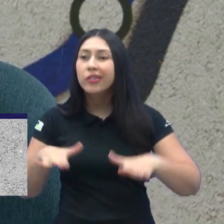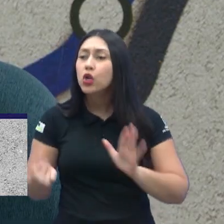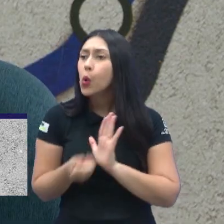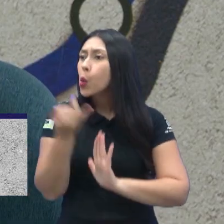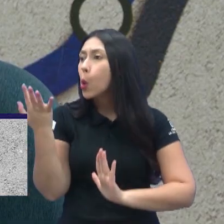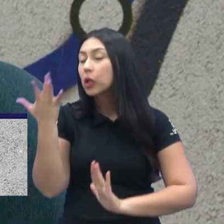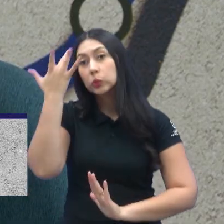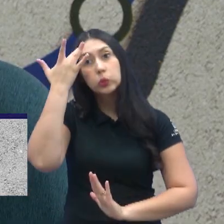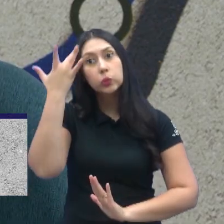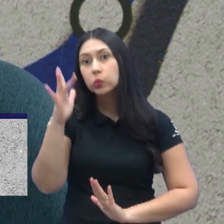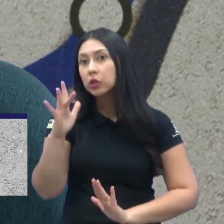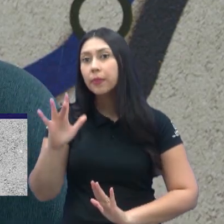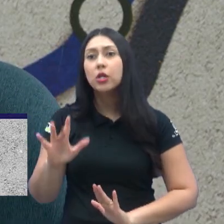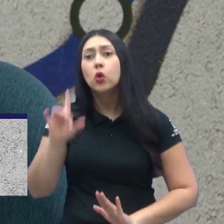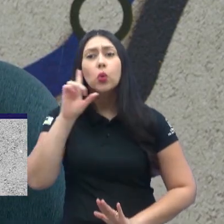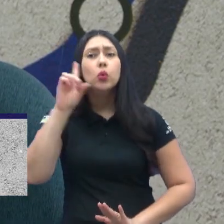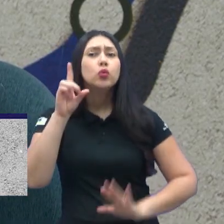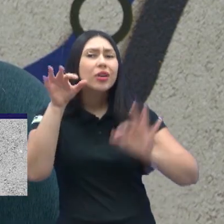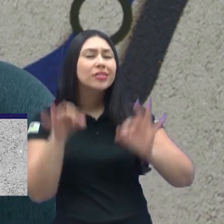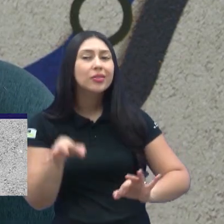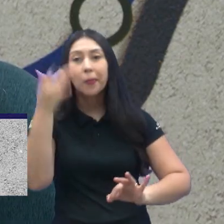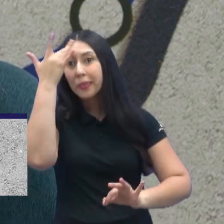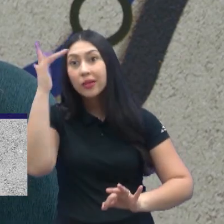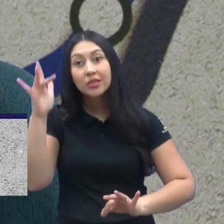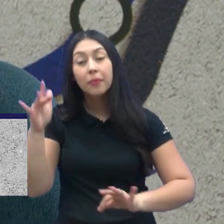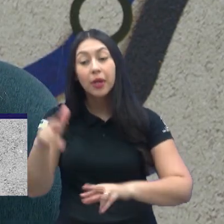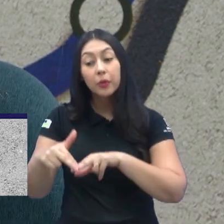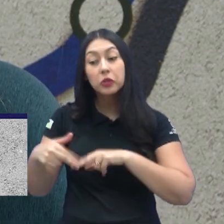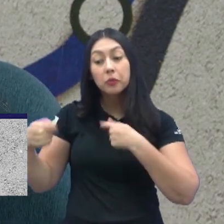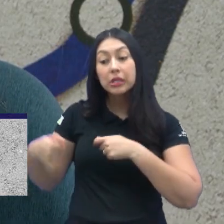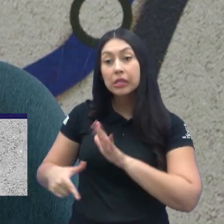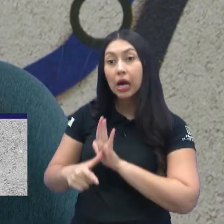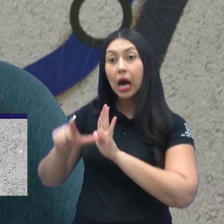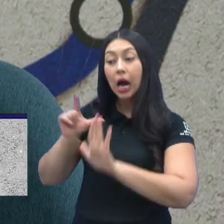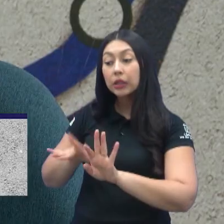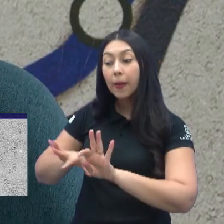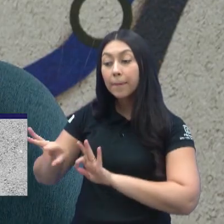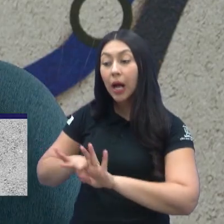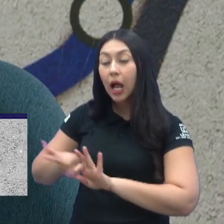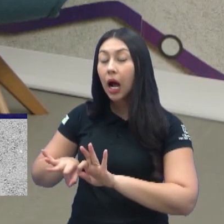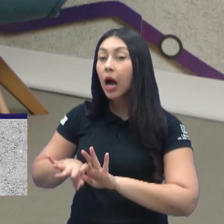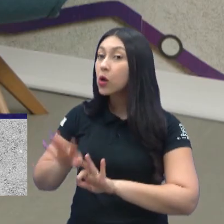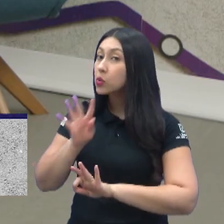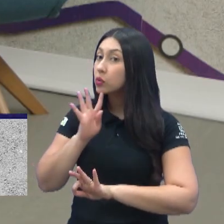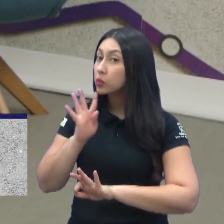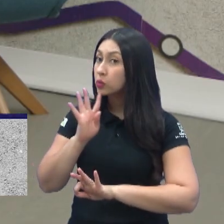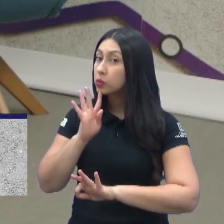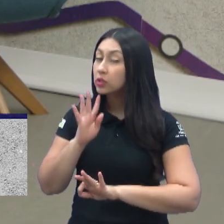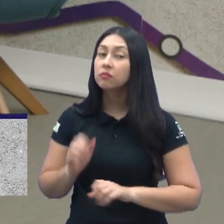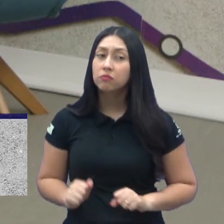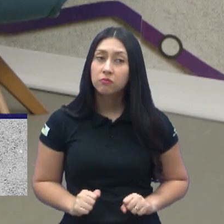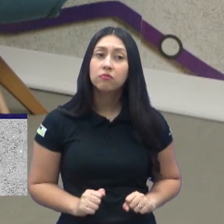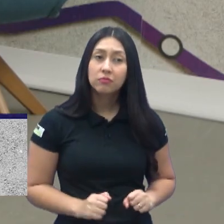não sabe qual é a data de vencimento, então é falta de programação e falta de informação. É